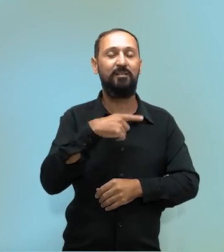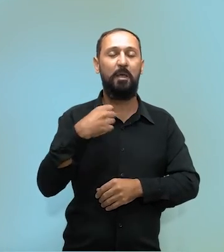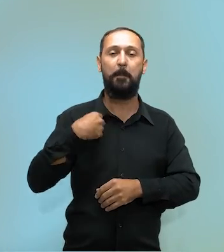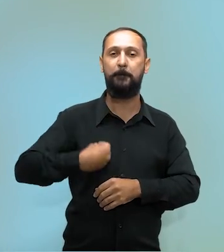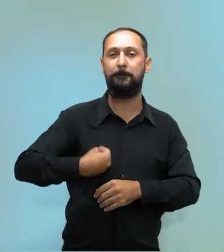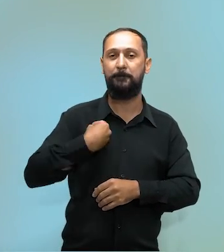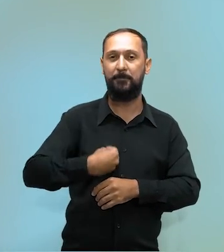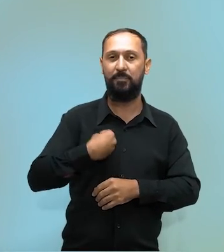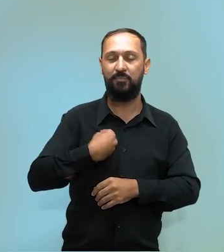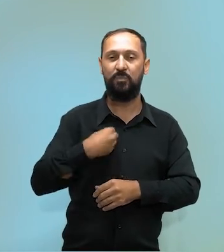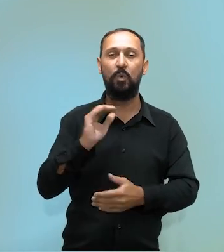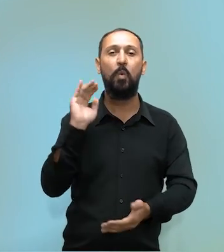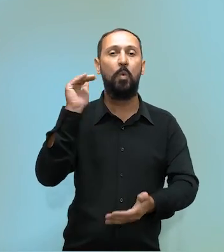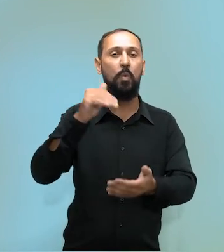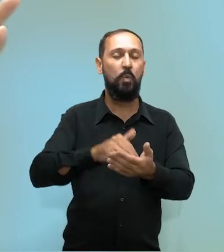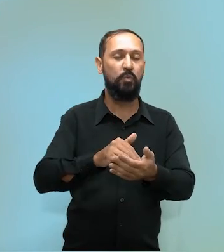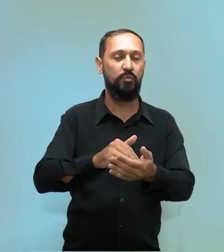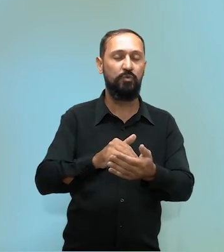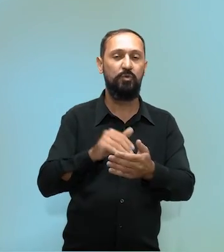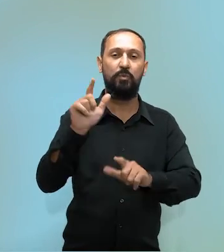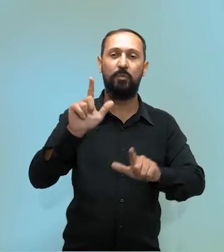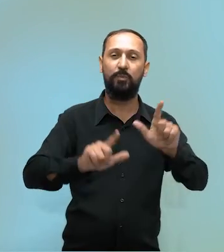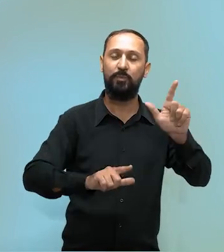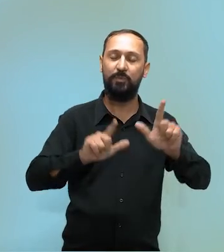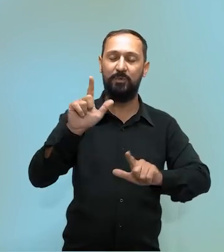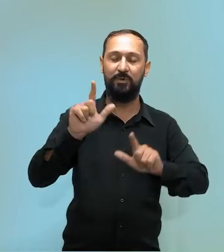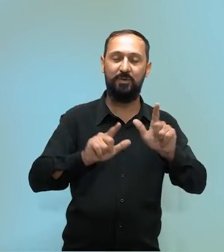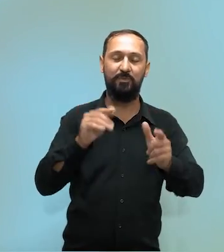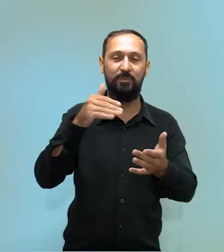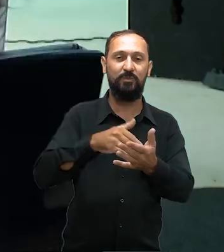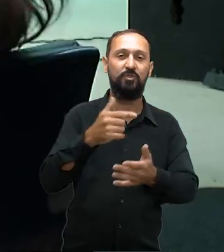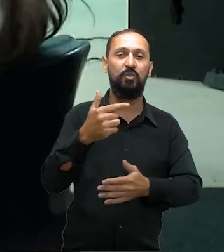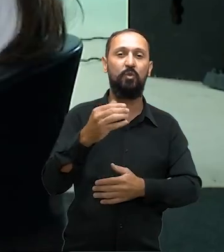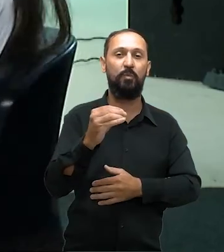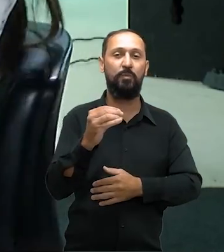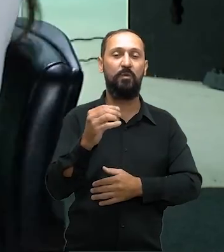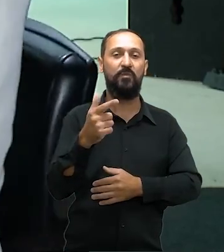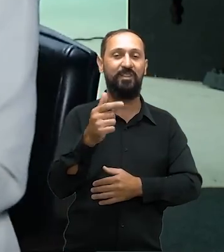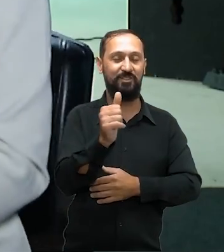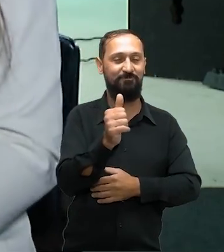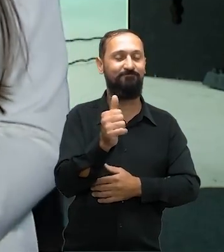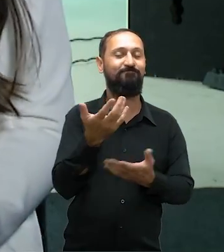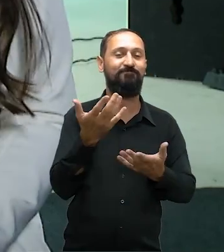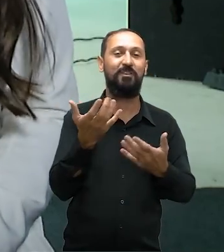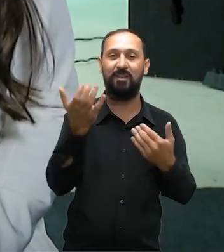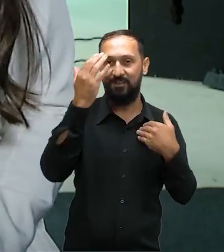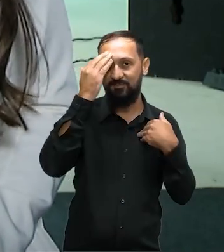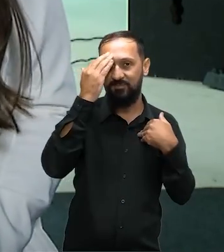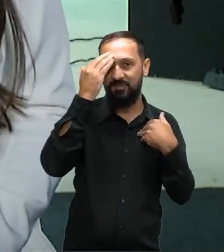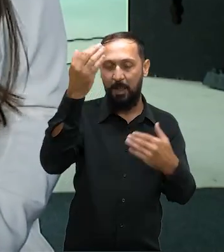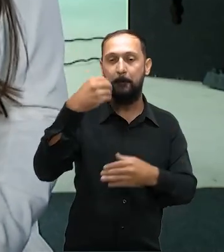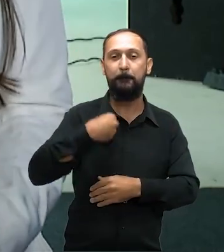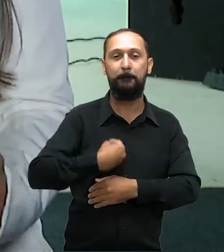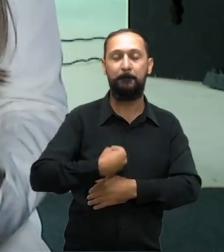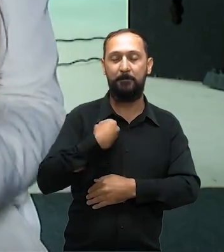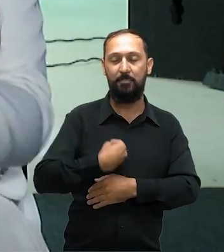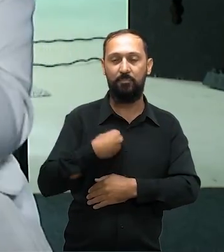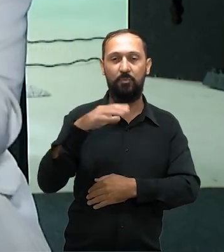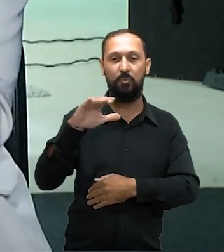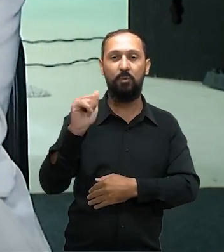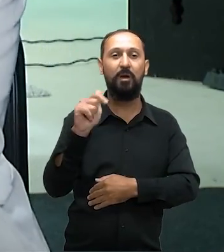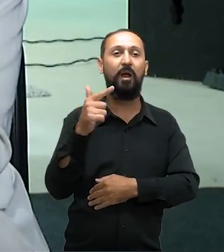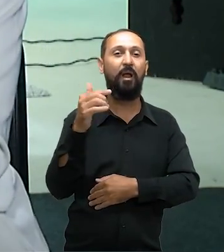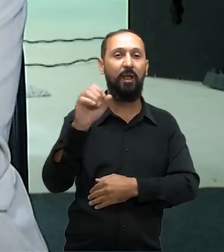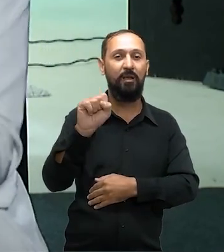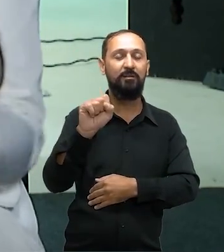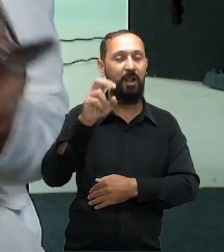Muritiba, que participou do nosso último programa de 2021. É isso aí, Radamés. Eu quero agradecer também a participação do